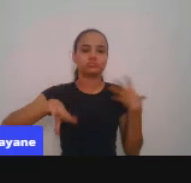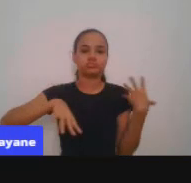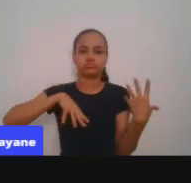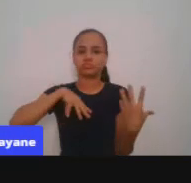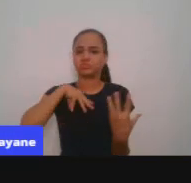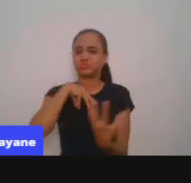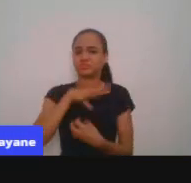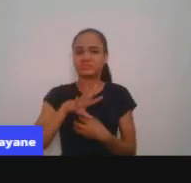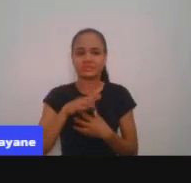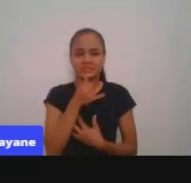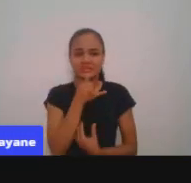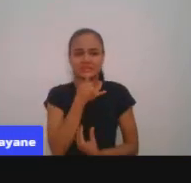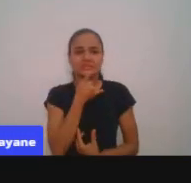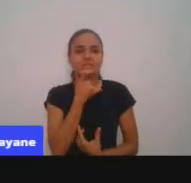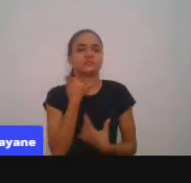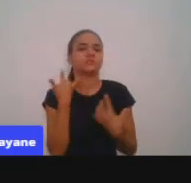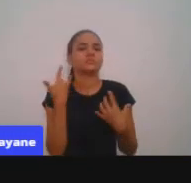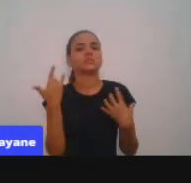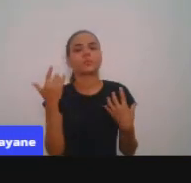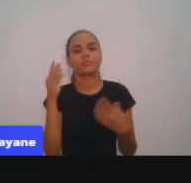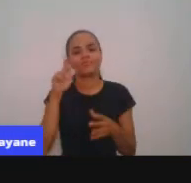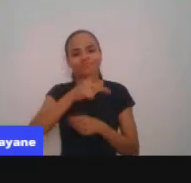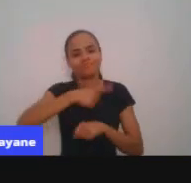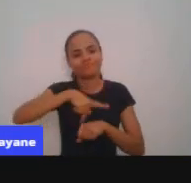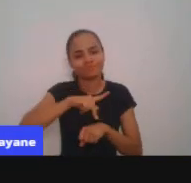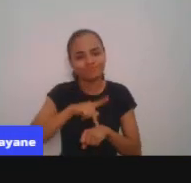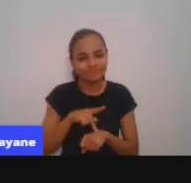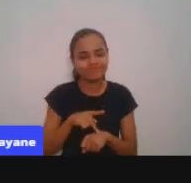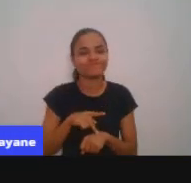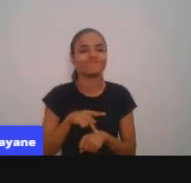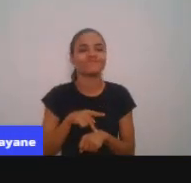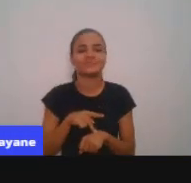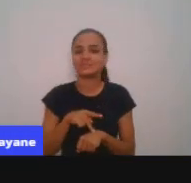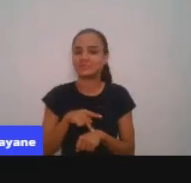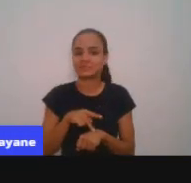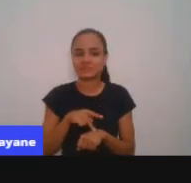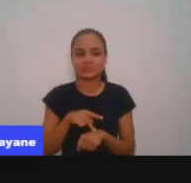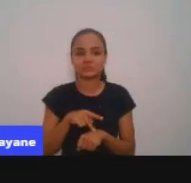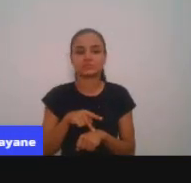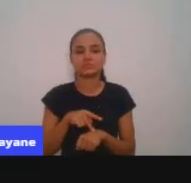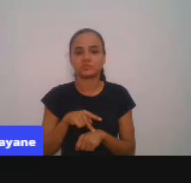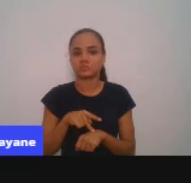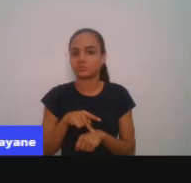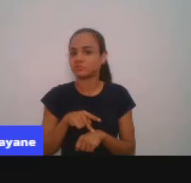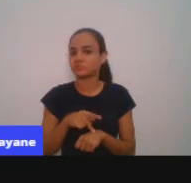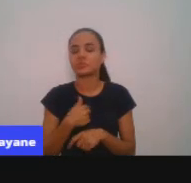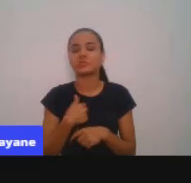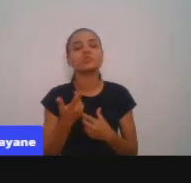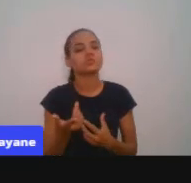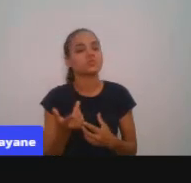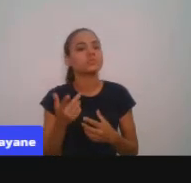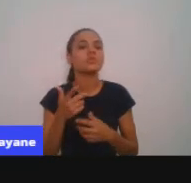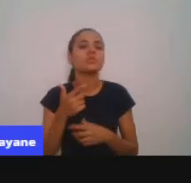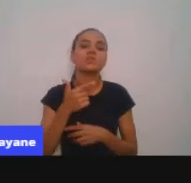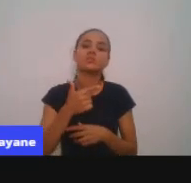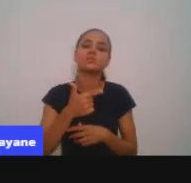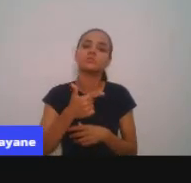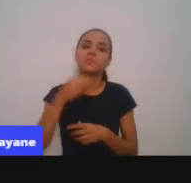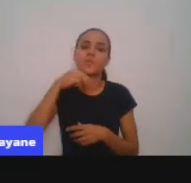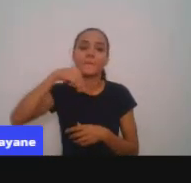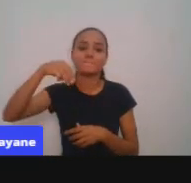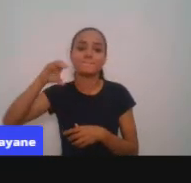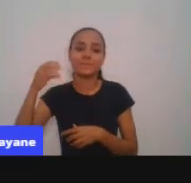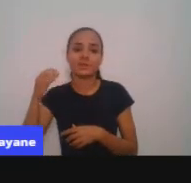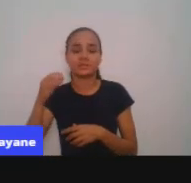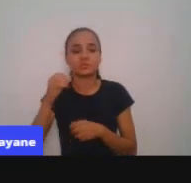fazer o que diante disso tudo, né? De repente chega 18 de março de 2020 e o nosso gestor